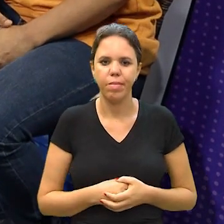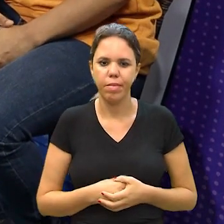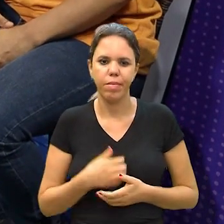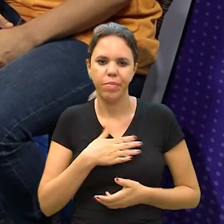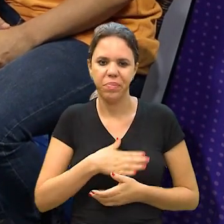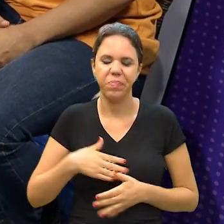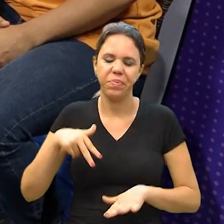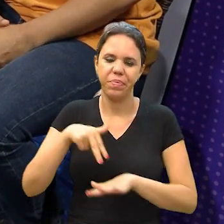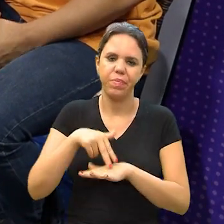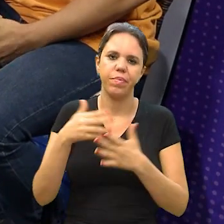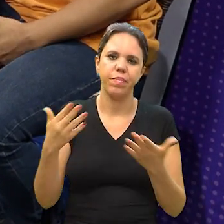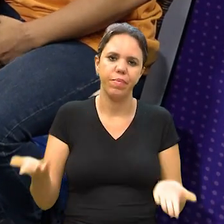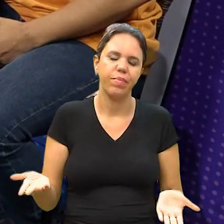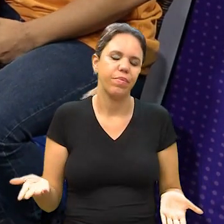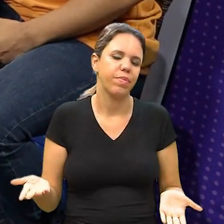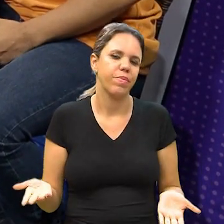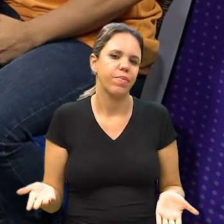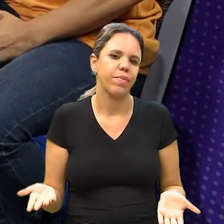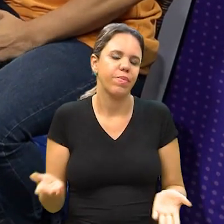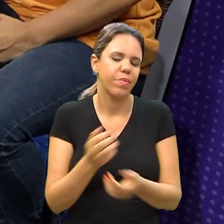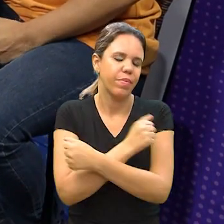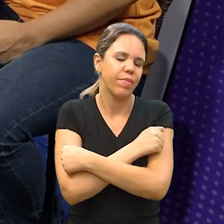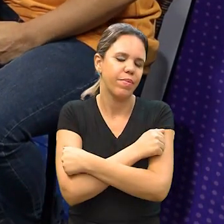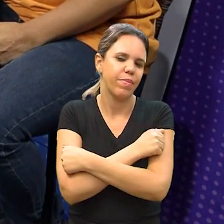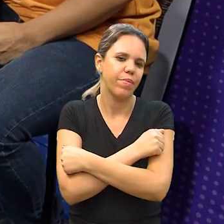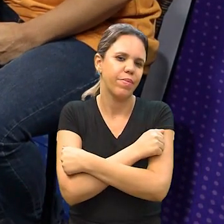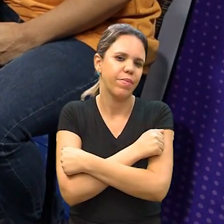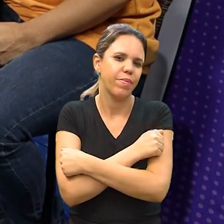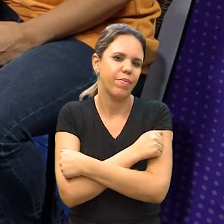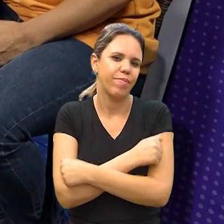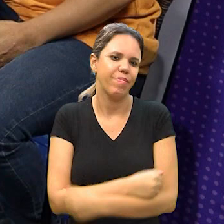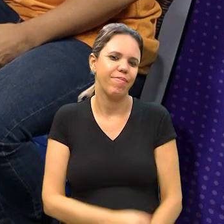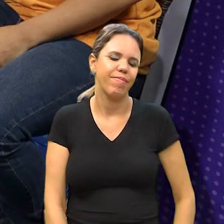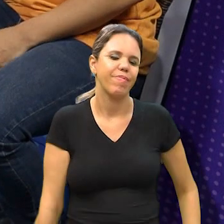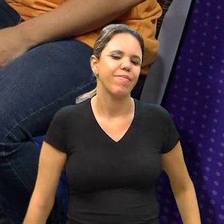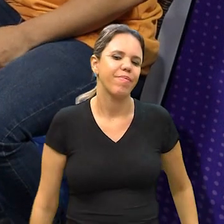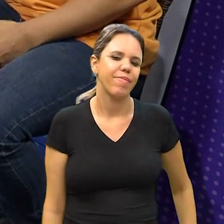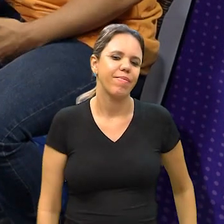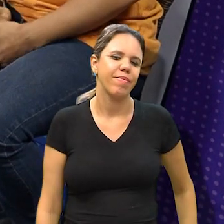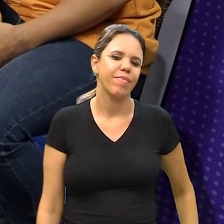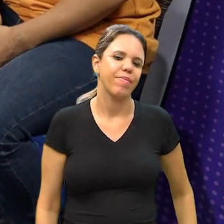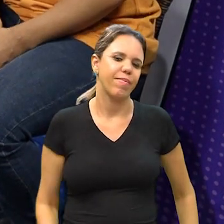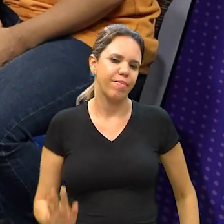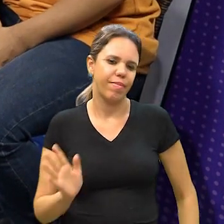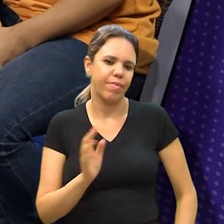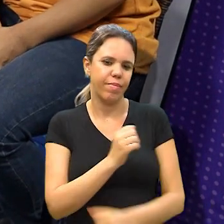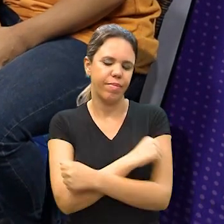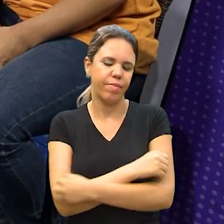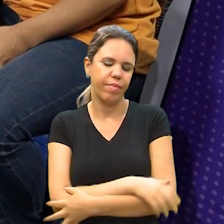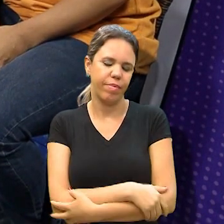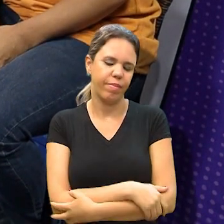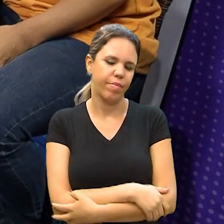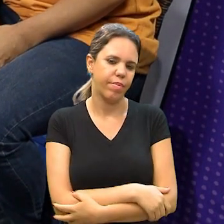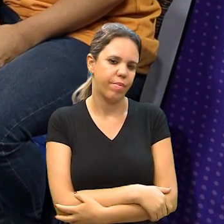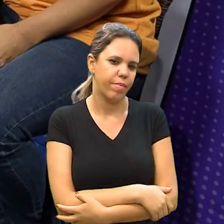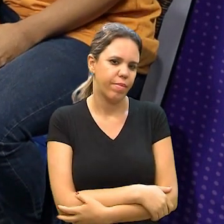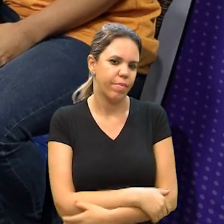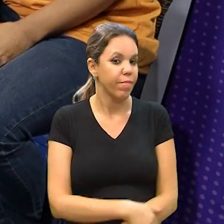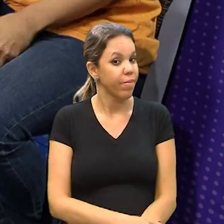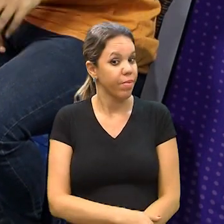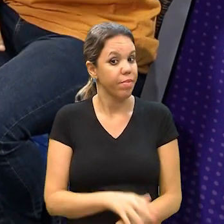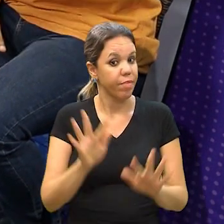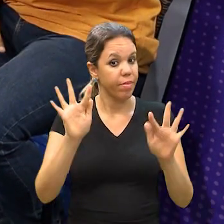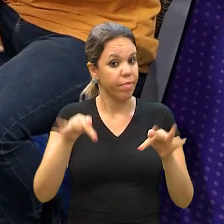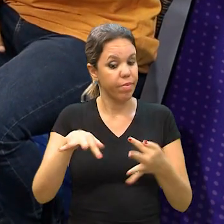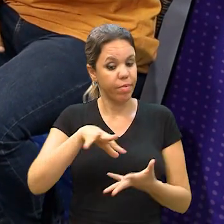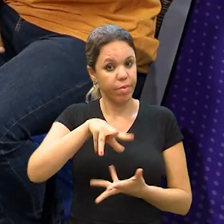Combinadíssimo, Michel. Foi um prazer estar aqui com vocês. Valeu, abraço, Urânio, até a próxima. Abraço, até a próxima. Tchau, tchau.